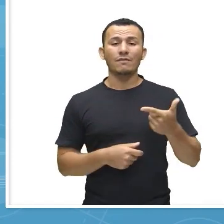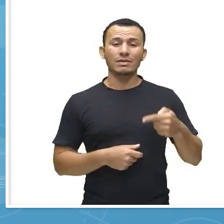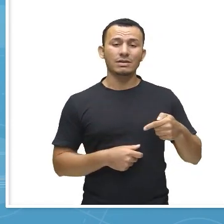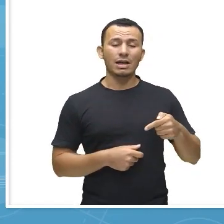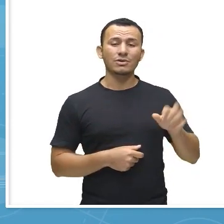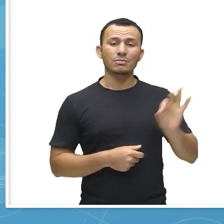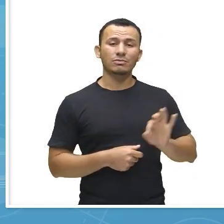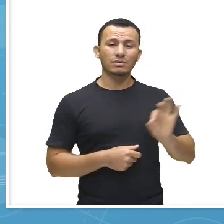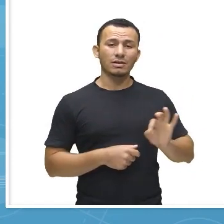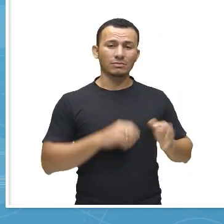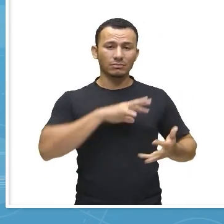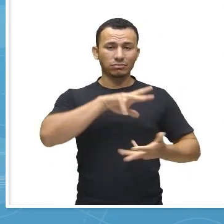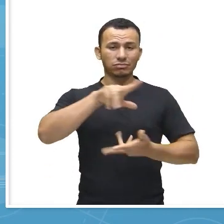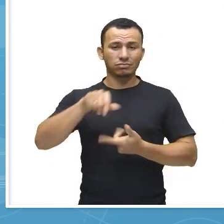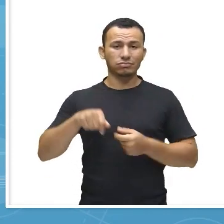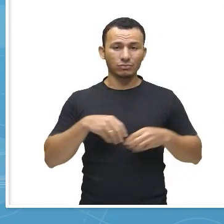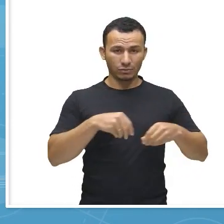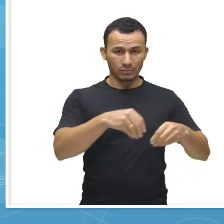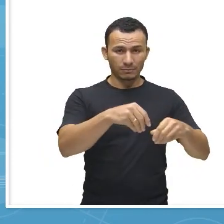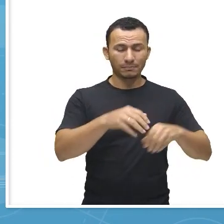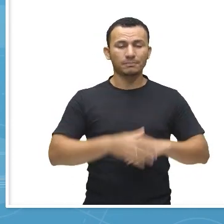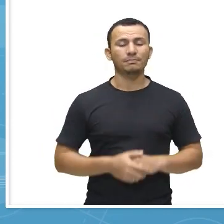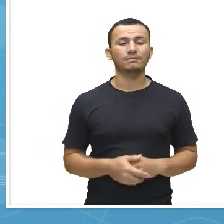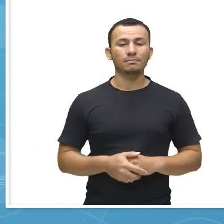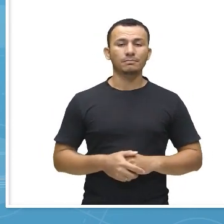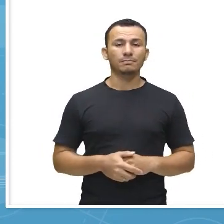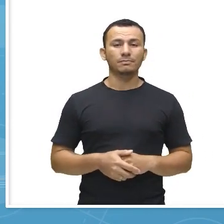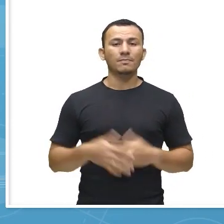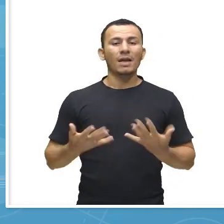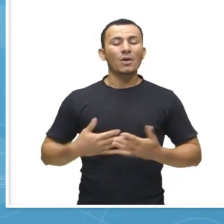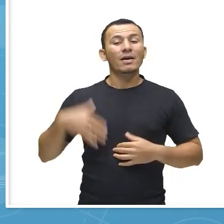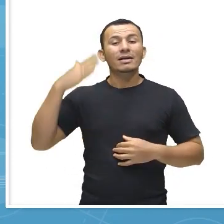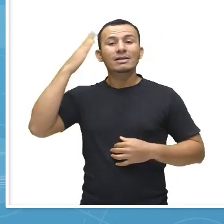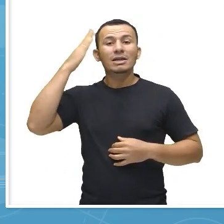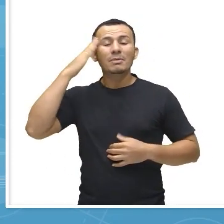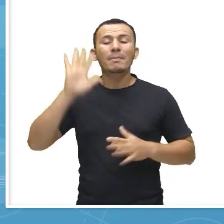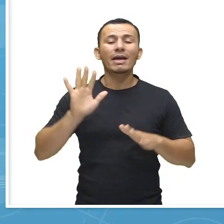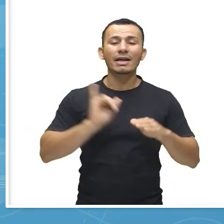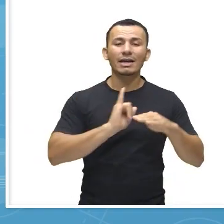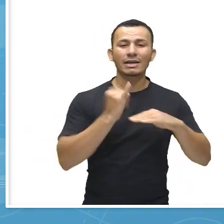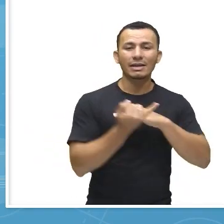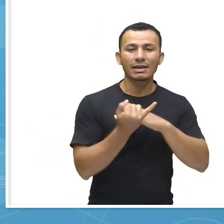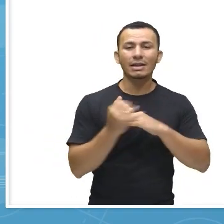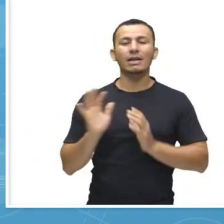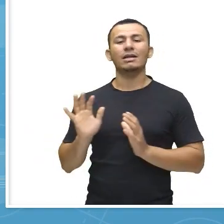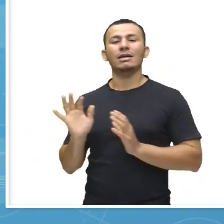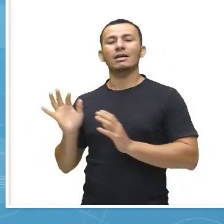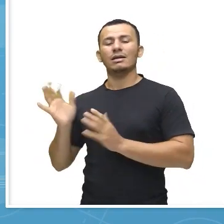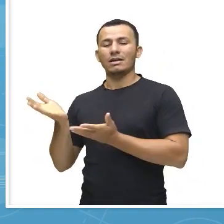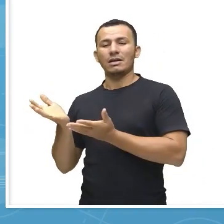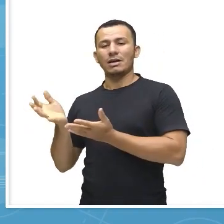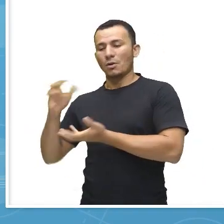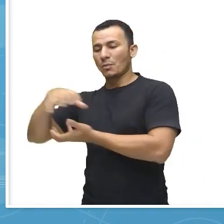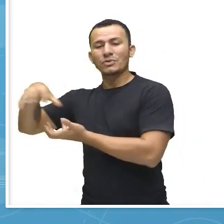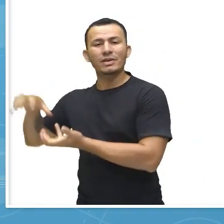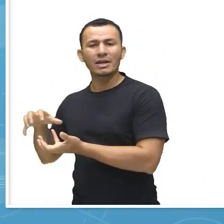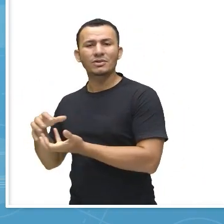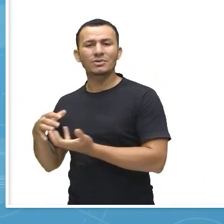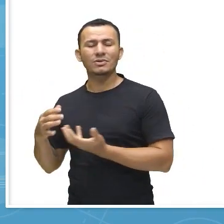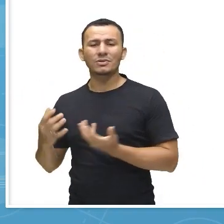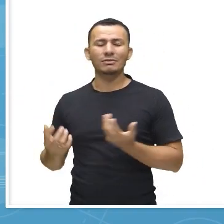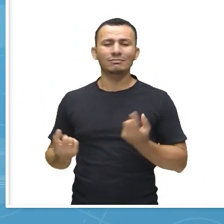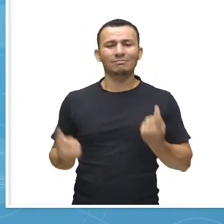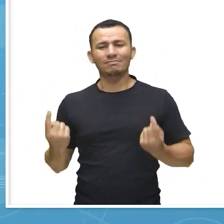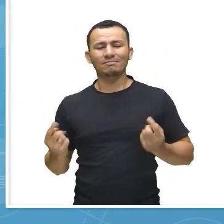do nosso planeta. Agora, vamos para aquela curiosidade. Quando é que eu sei que é ilha e quando é que eu sei que é continente? Então, olha só. Tudo que